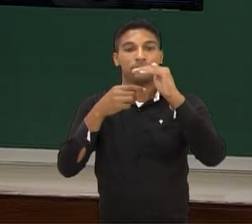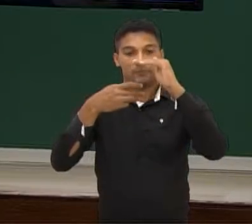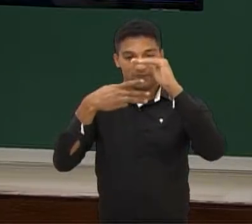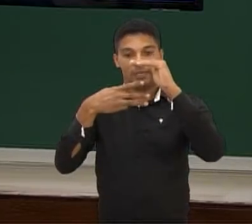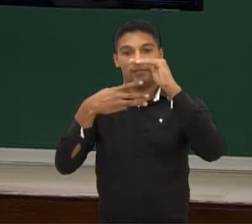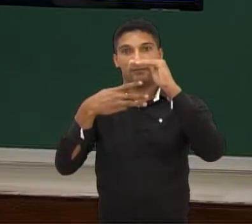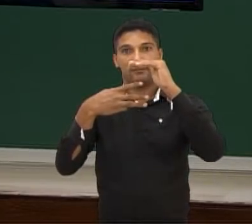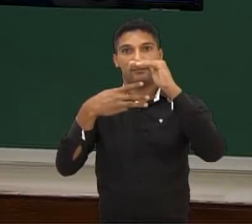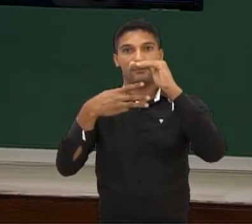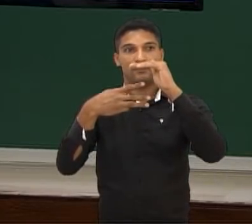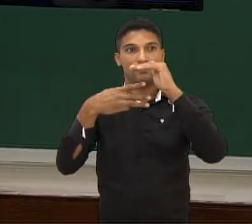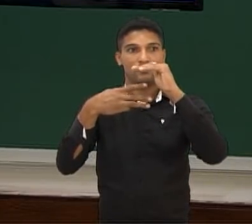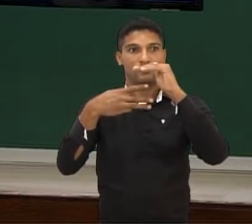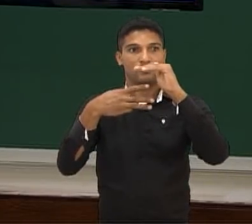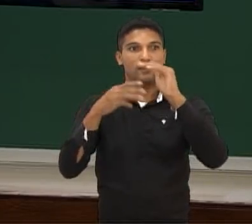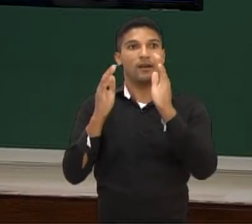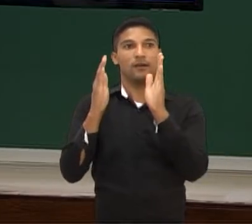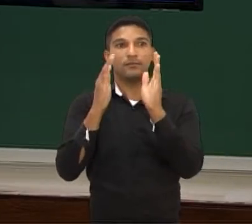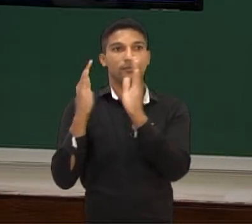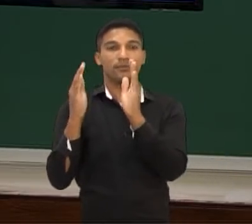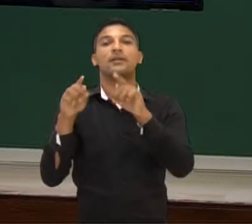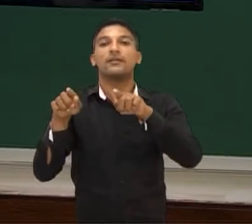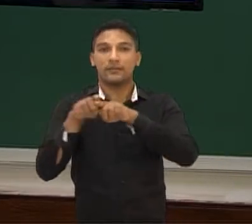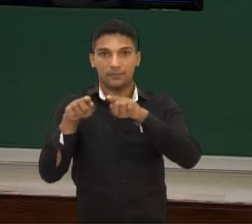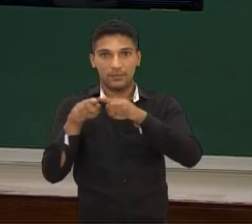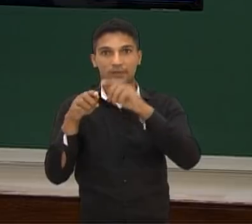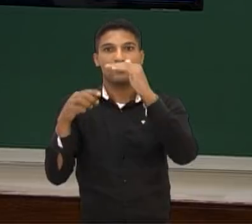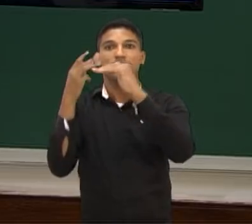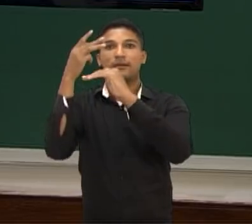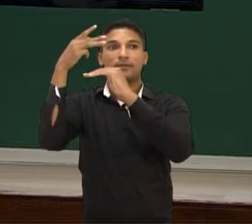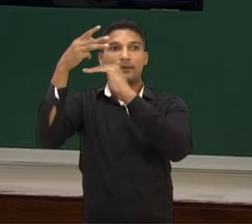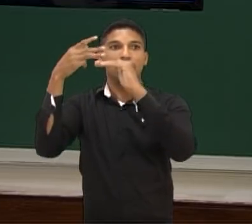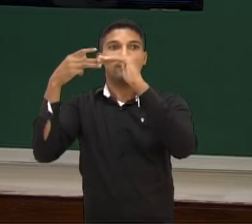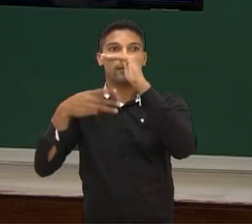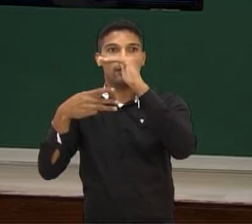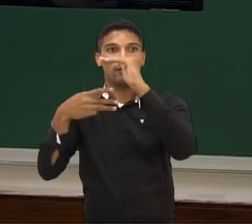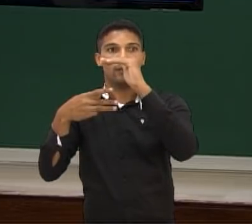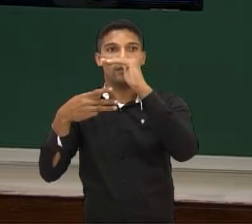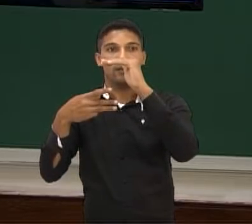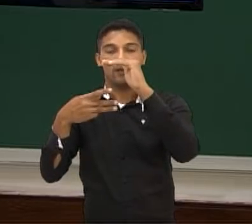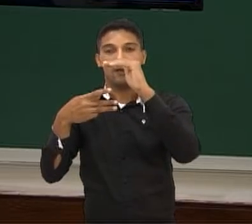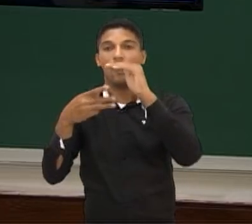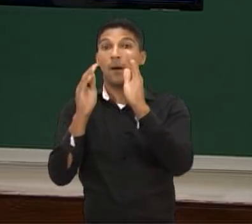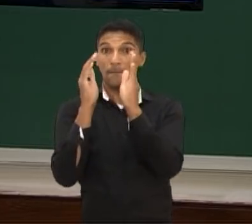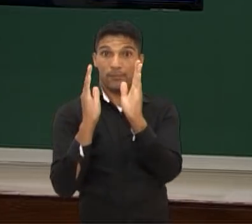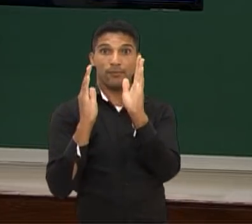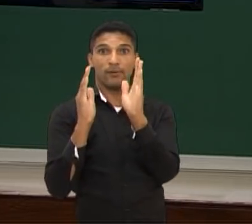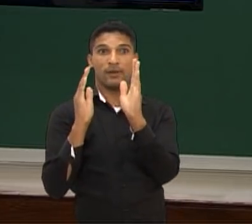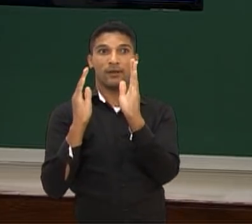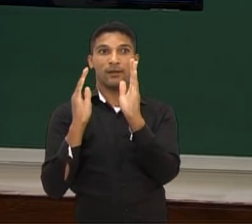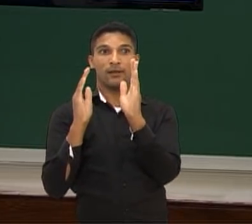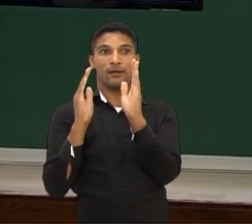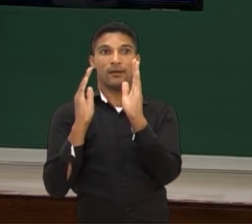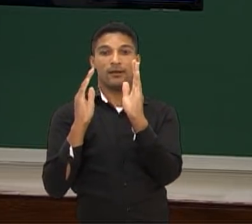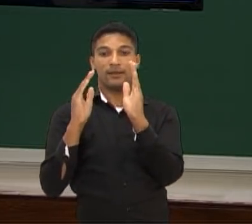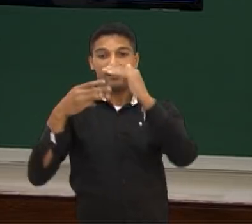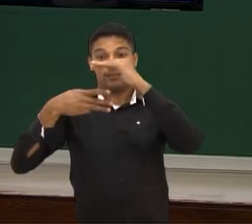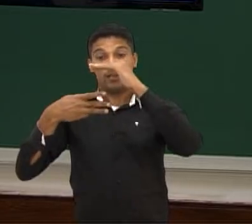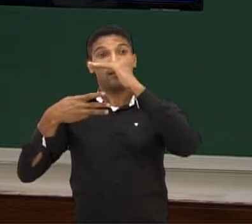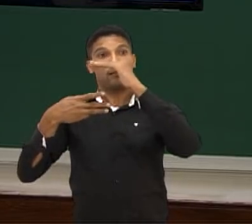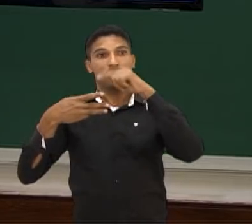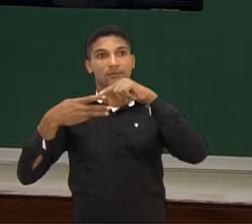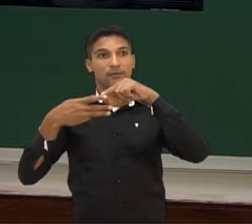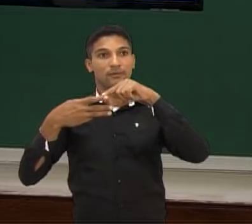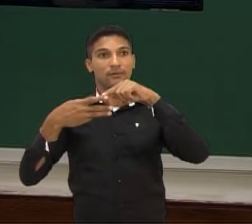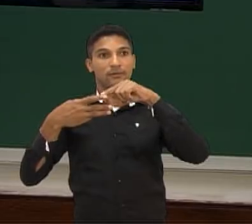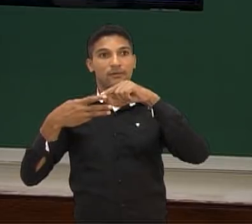3 partes. O segundo exemplo, também sobrou um inteiro. 3 partes de um total das 3 partes.